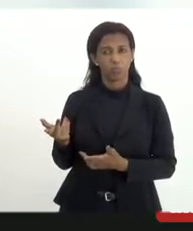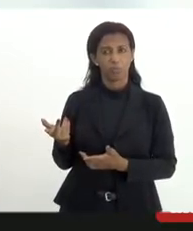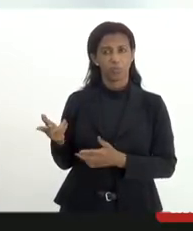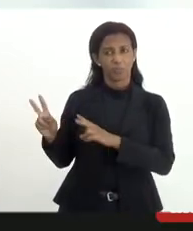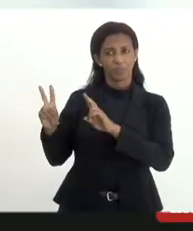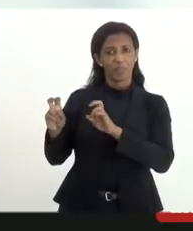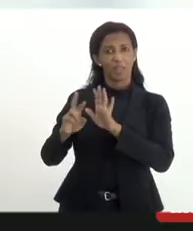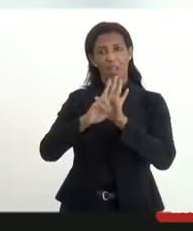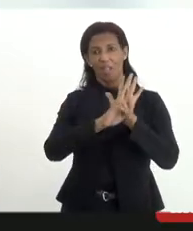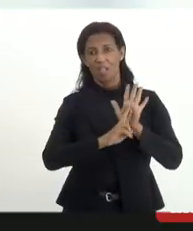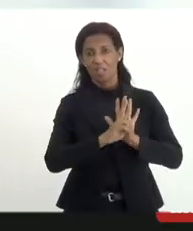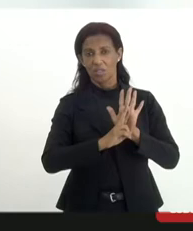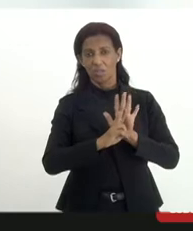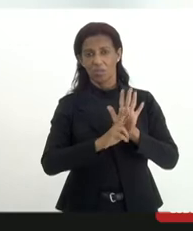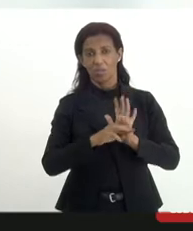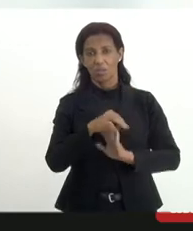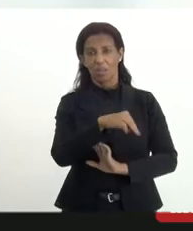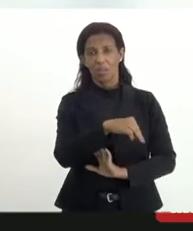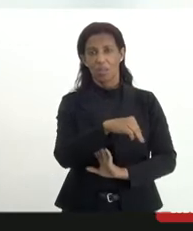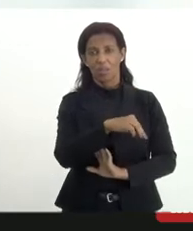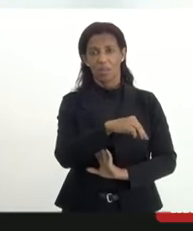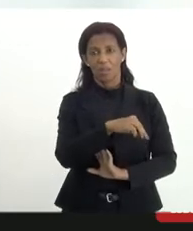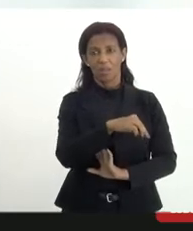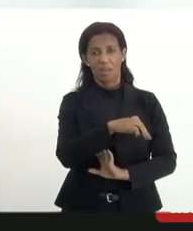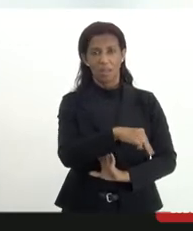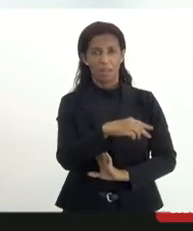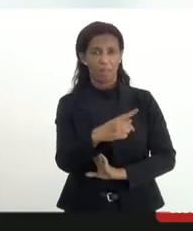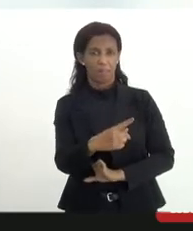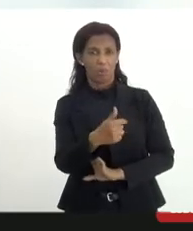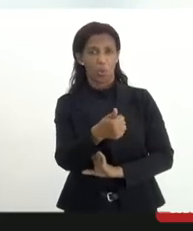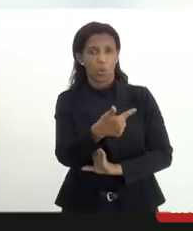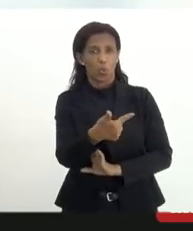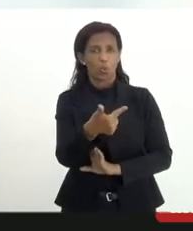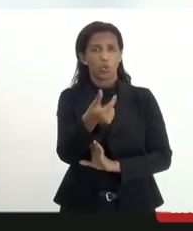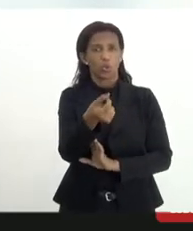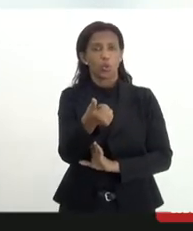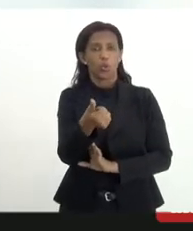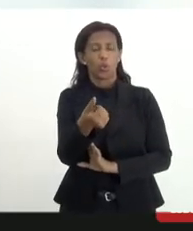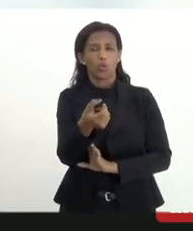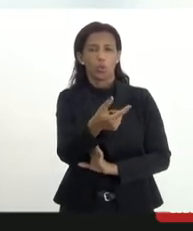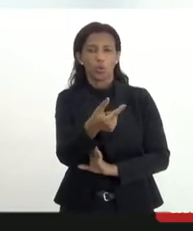na resolução da MP 12 de 2014.